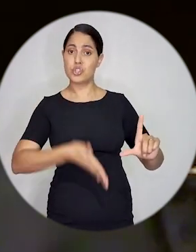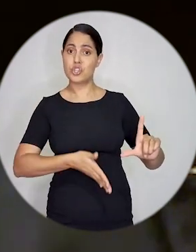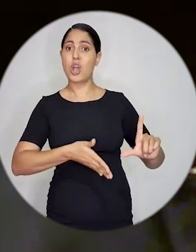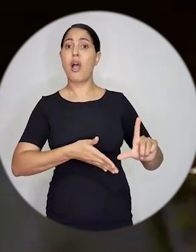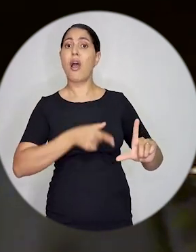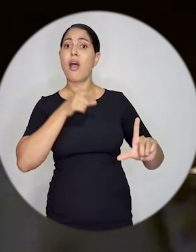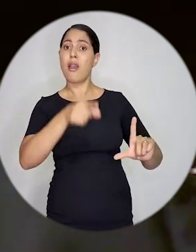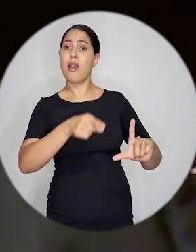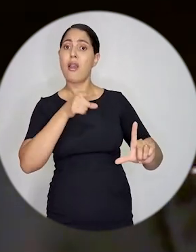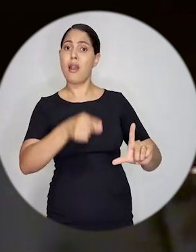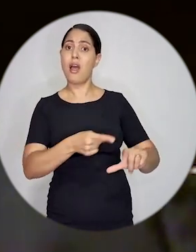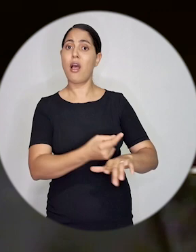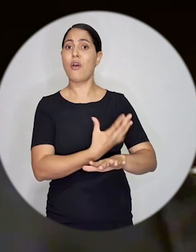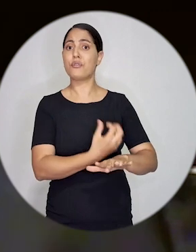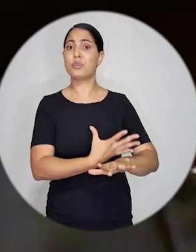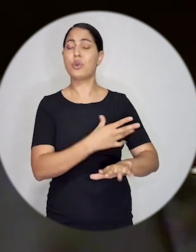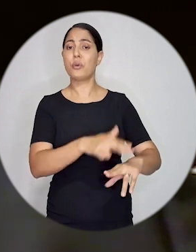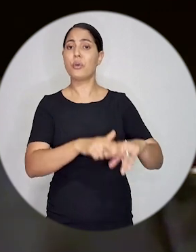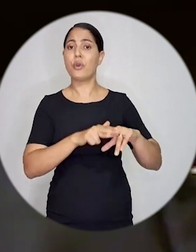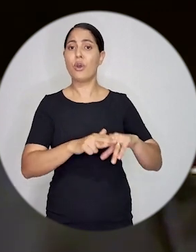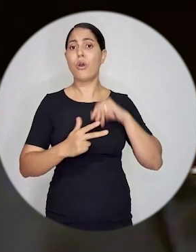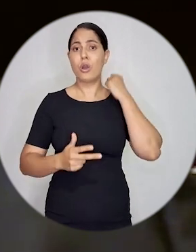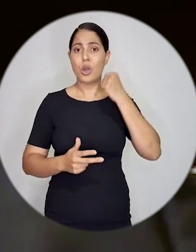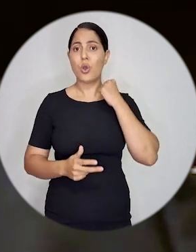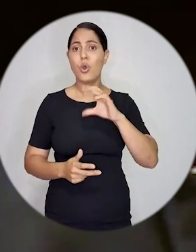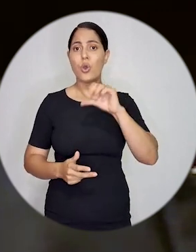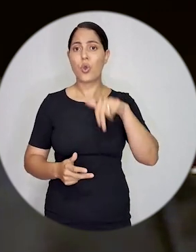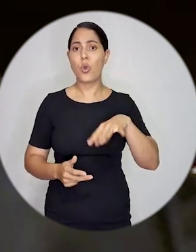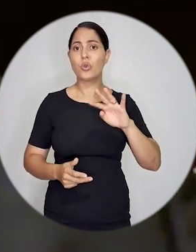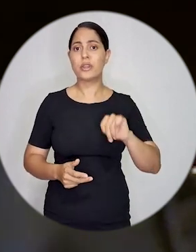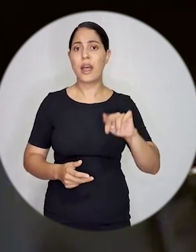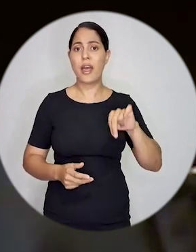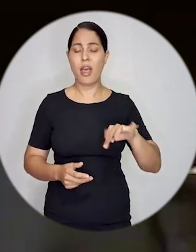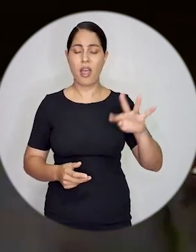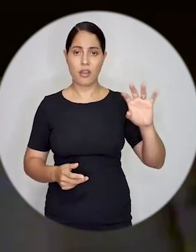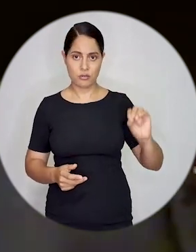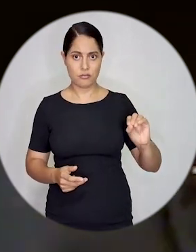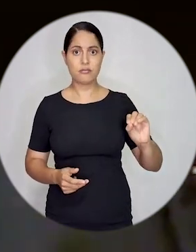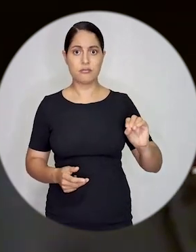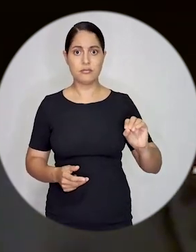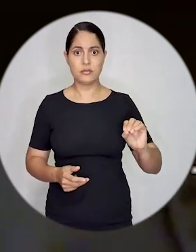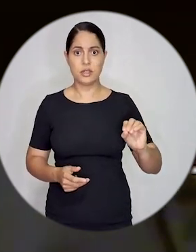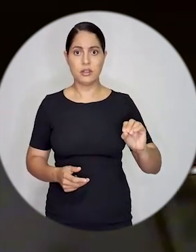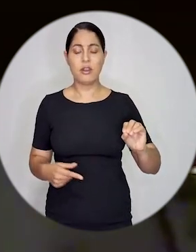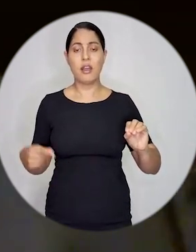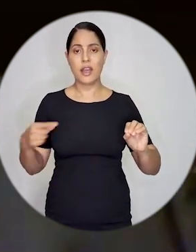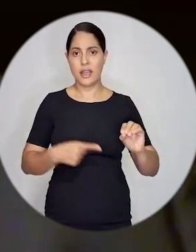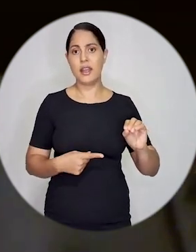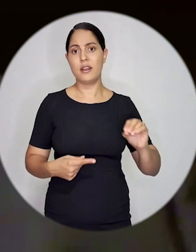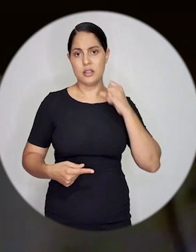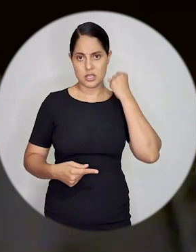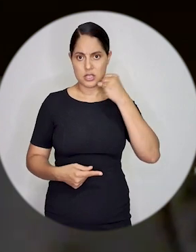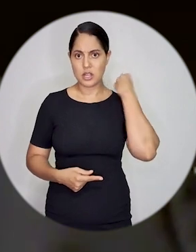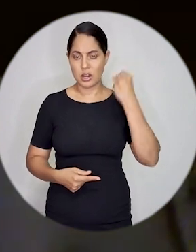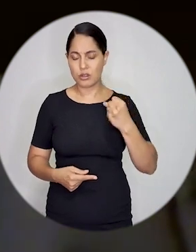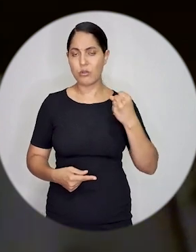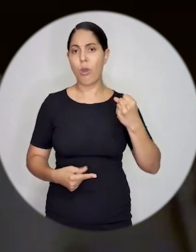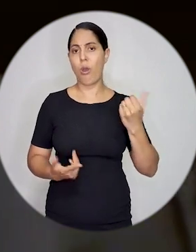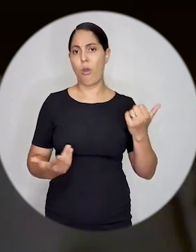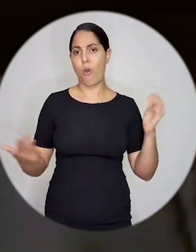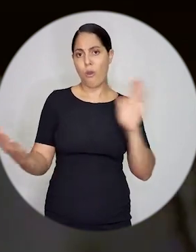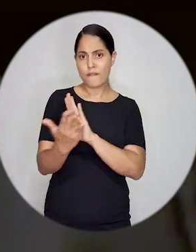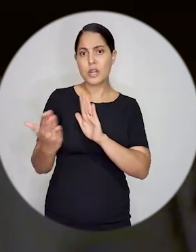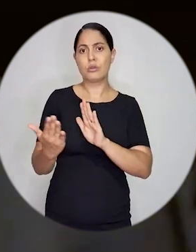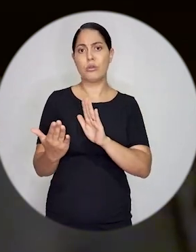encaminhada à ouvidoria pelo senador Contarato. O senador Contarato, que enfrentou,